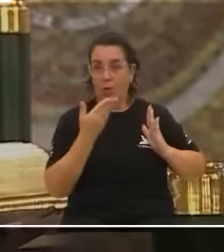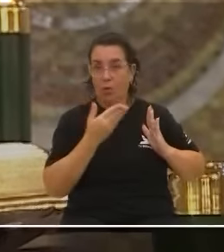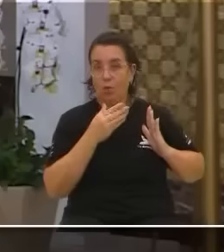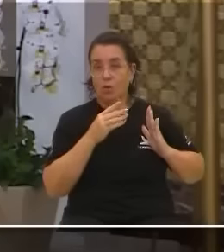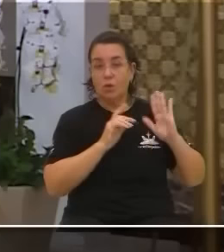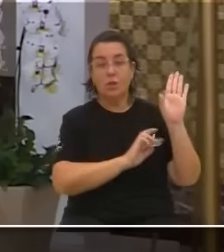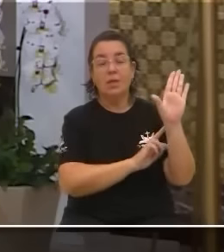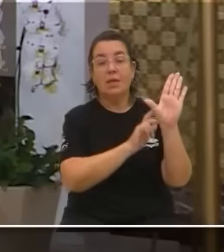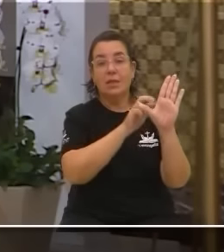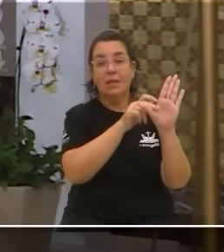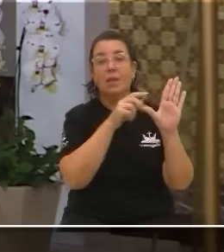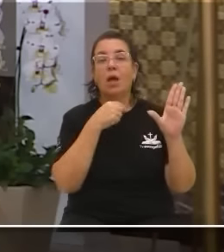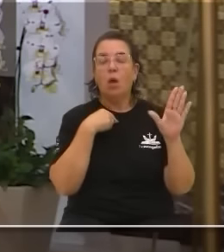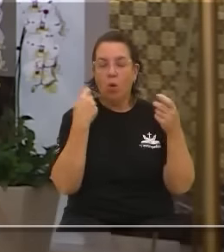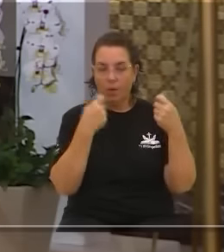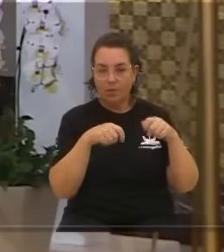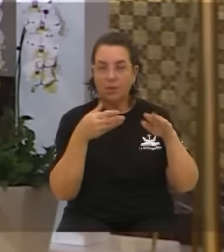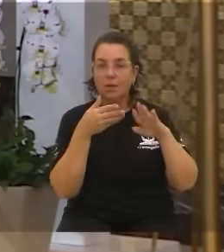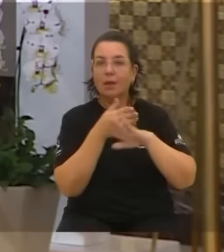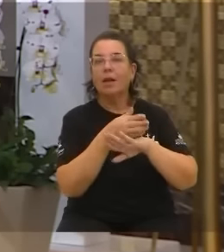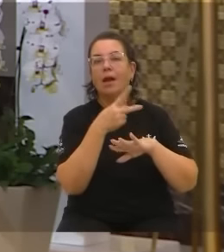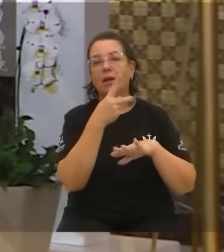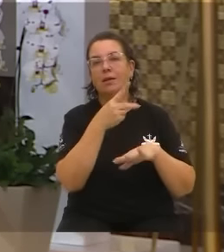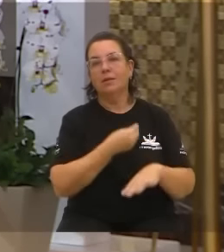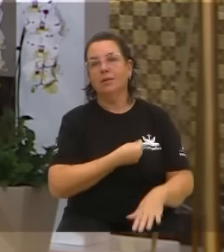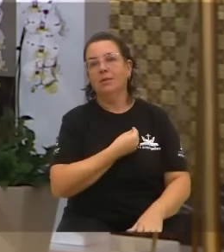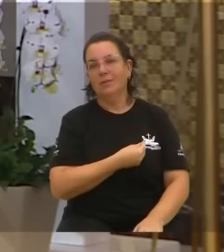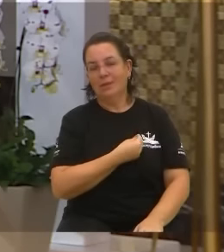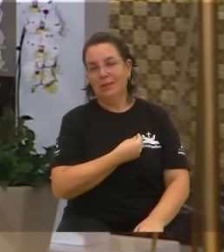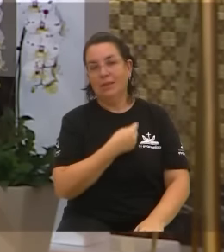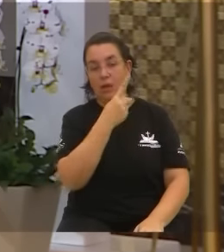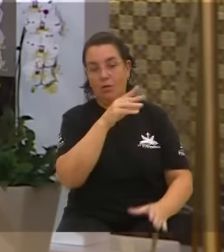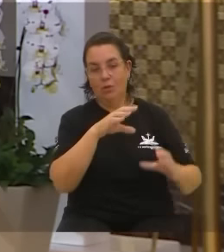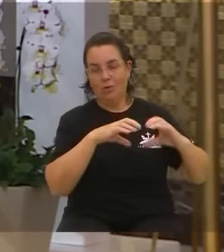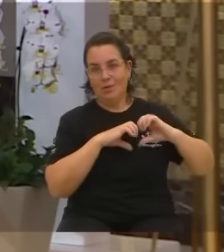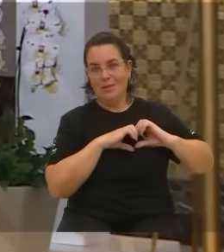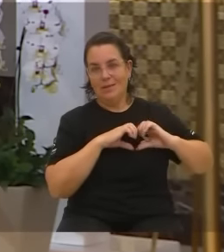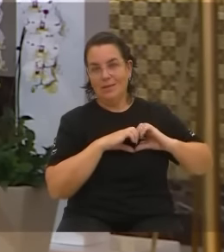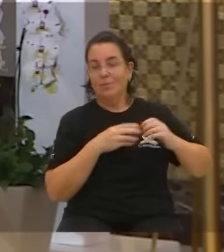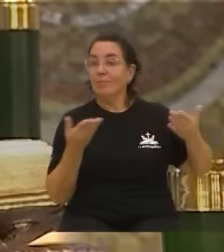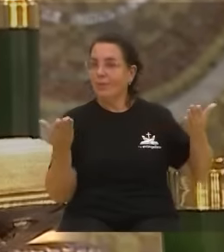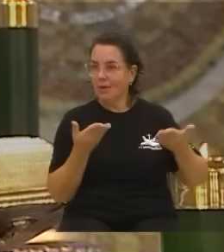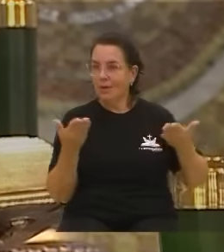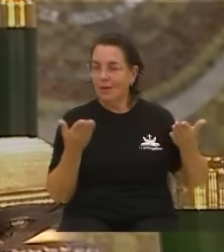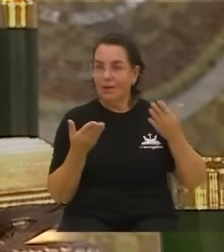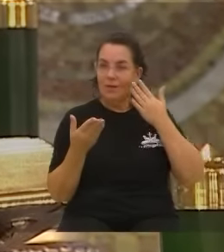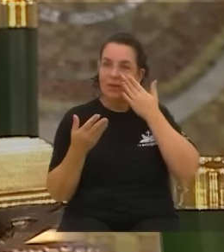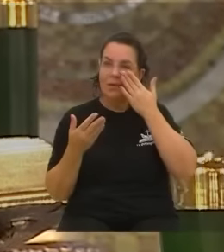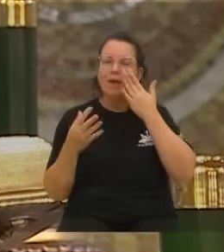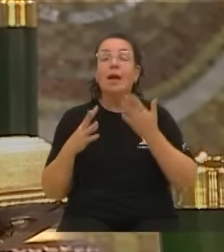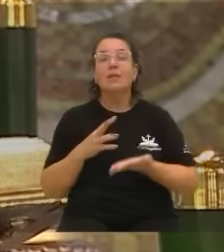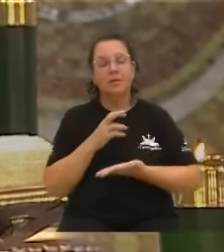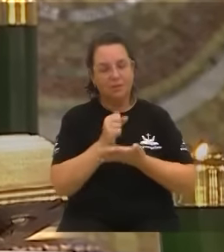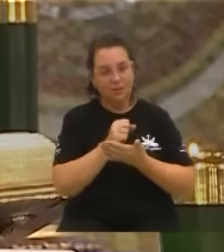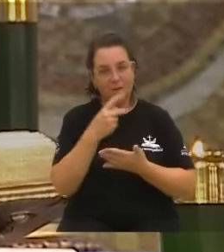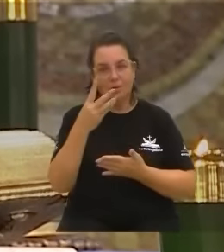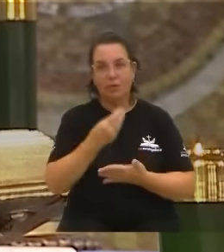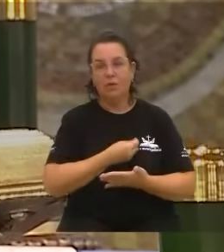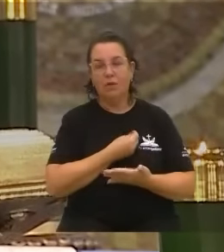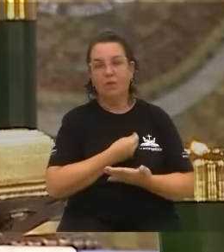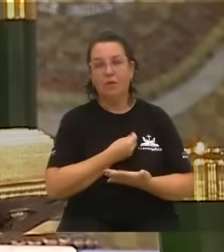Zaqueu, eu preciso entrar no seu coração. Hoje a salvação entrou na sua